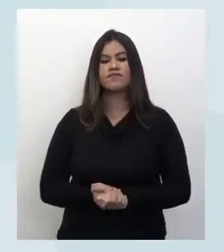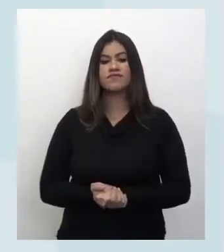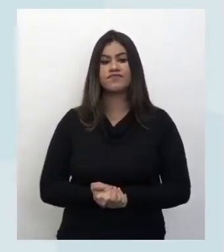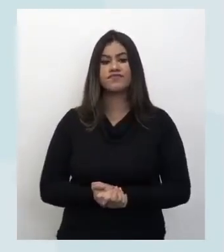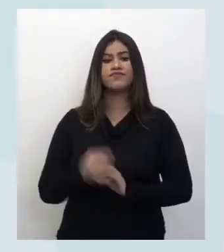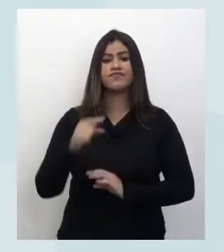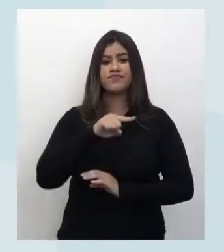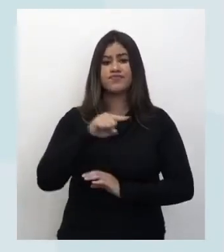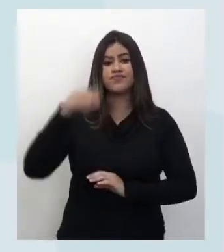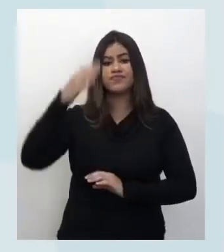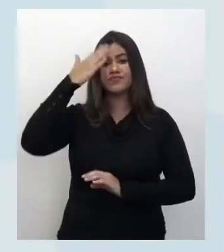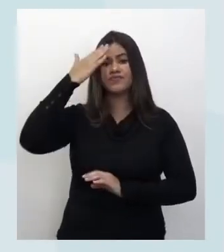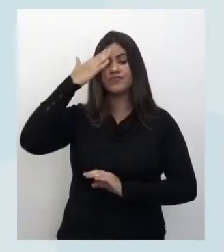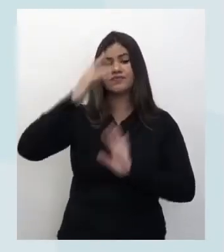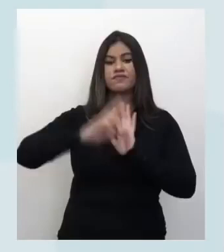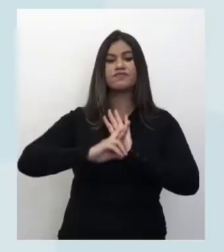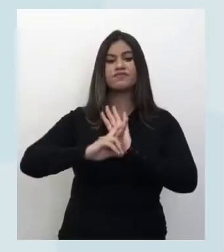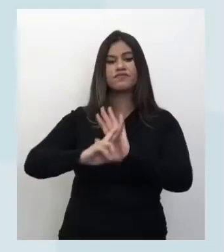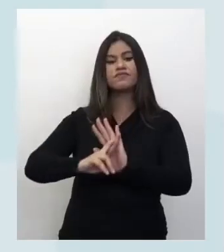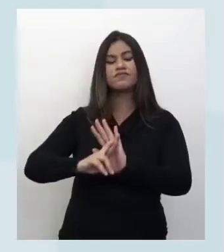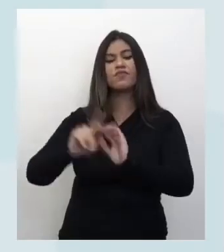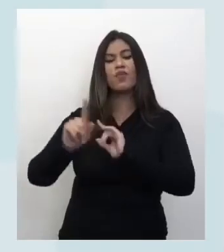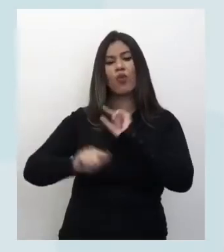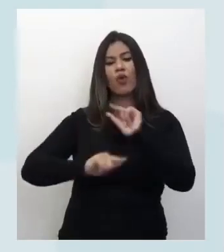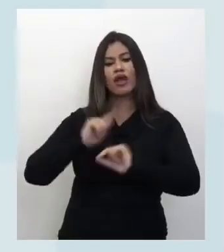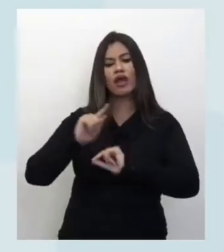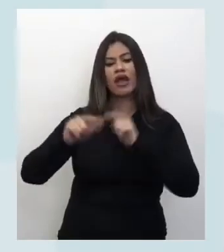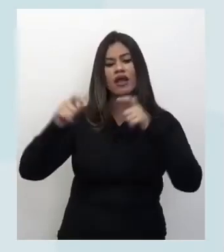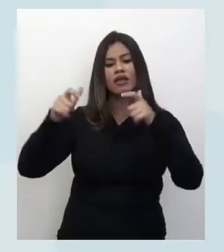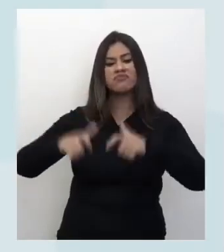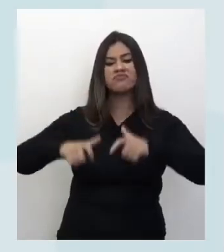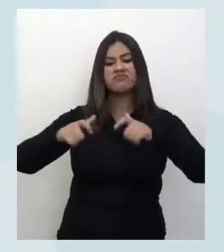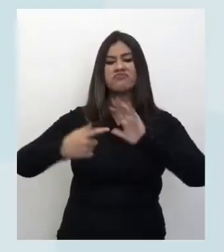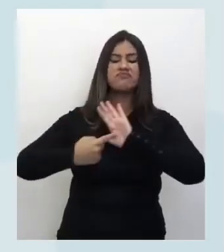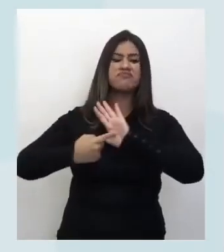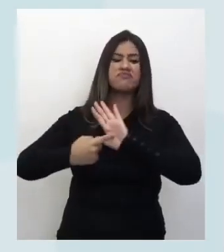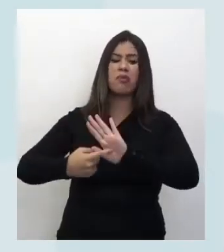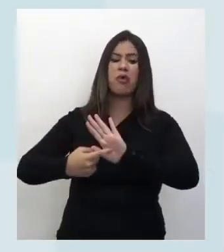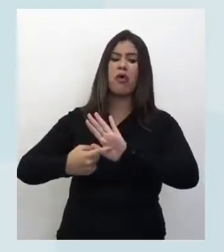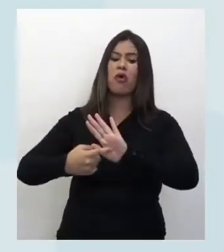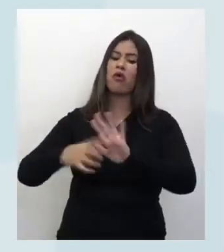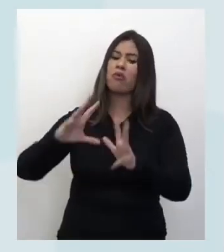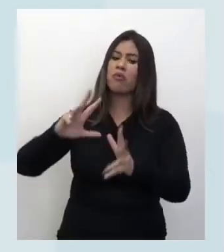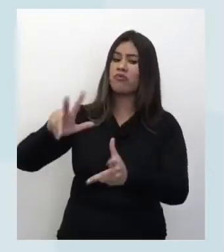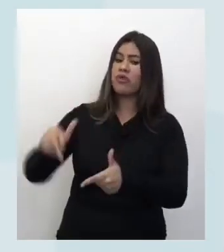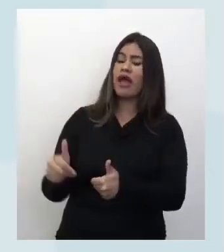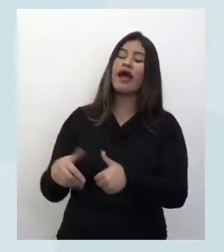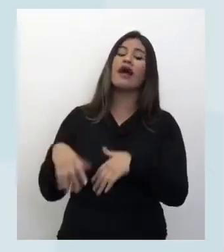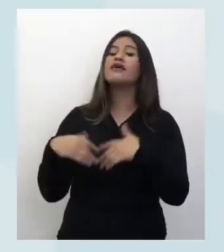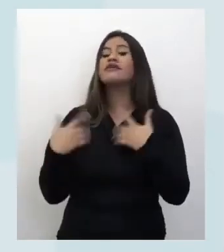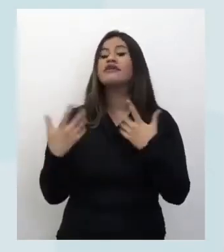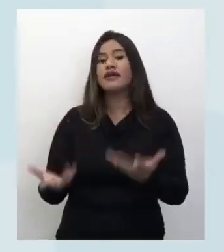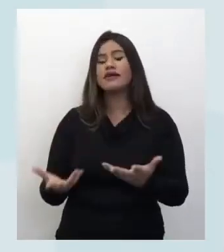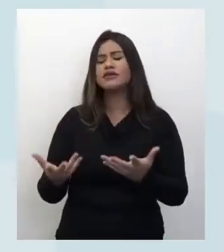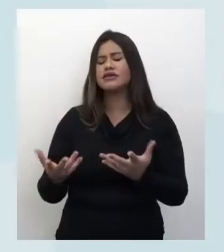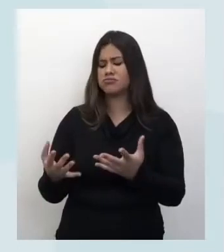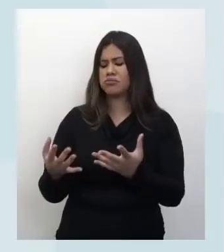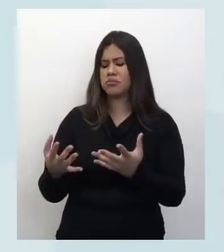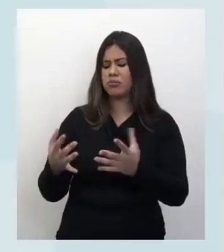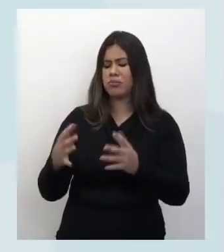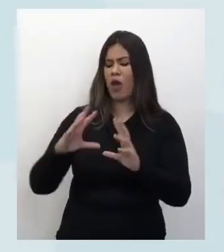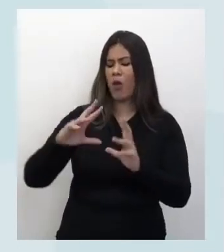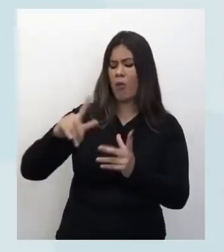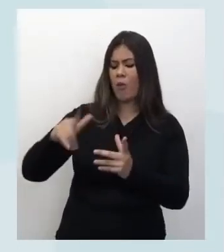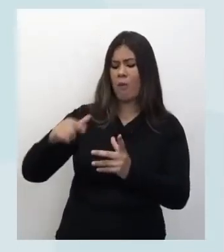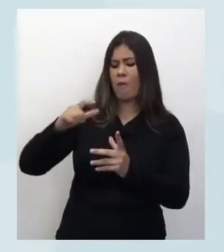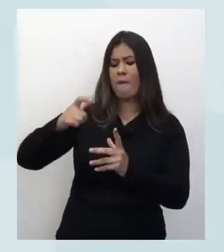é o local representado? Esse local, essa imagem, ela está representando uma porção do planeta. E aí, qual porção do planeta é essa? Vocês